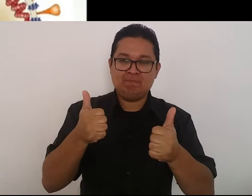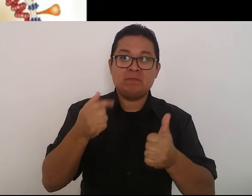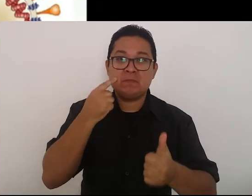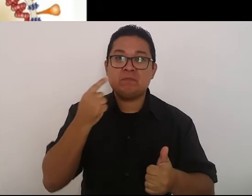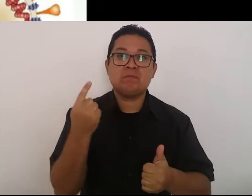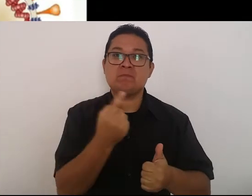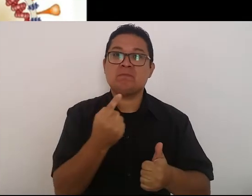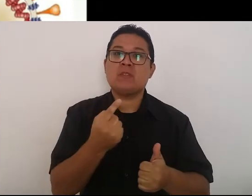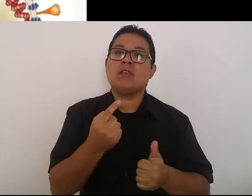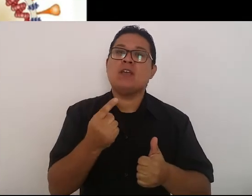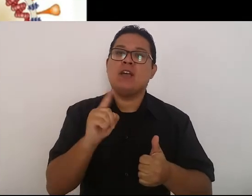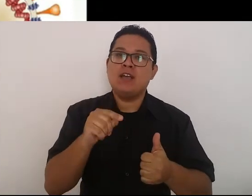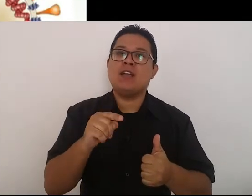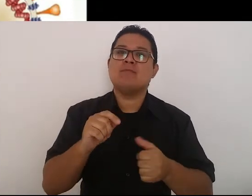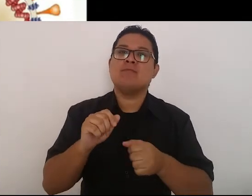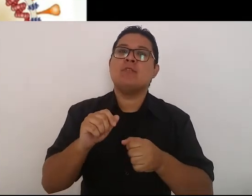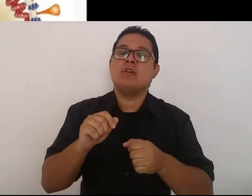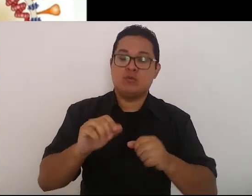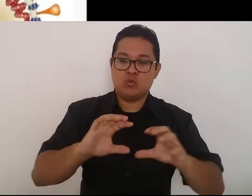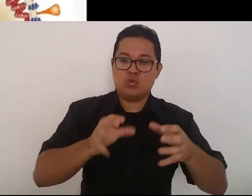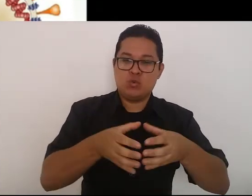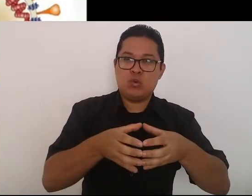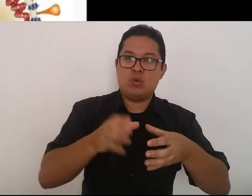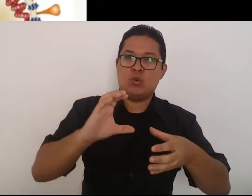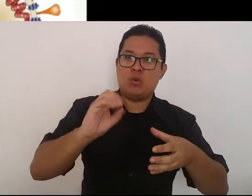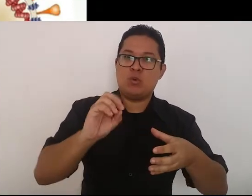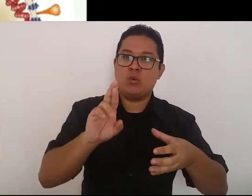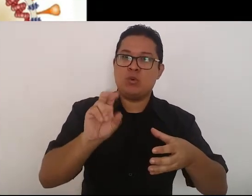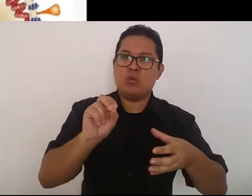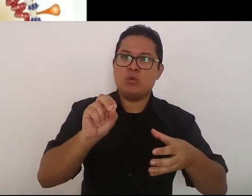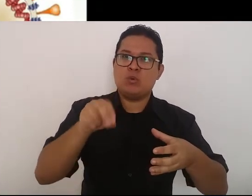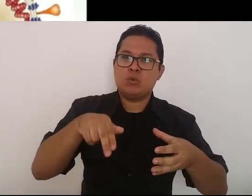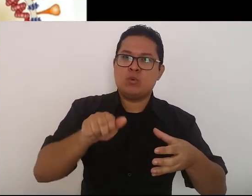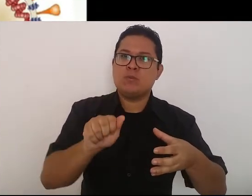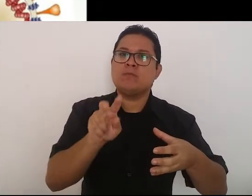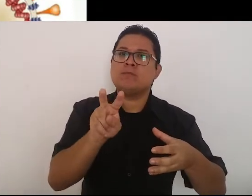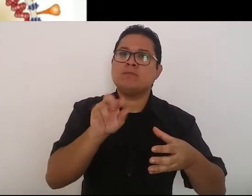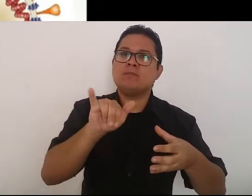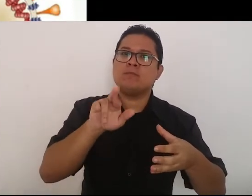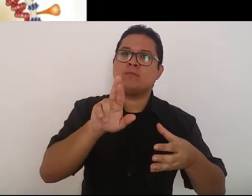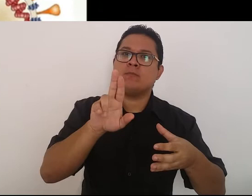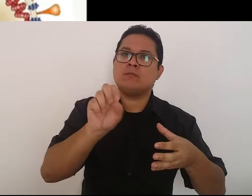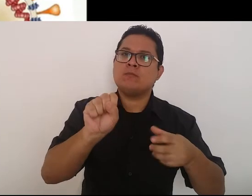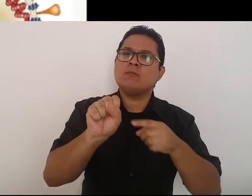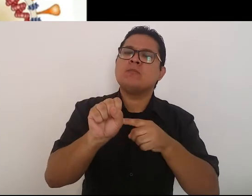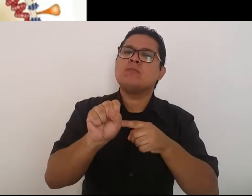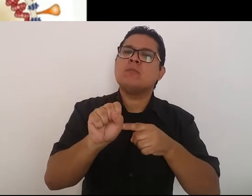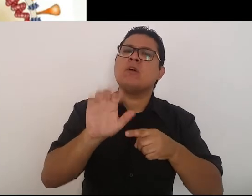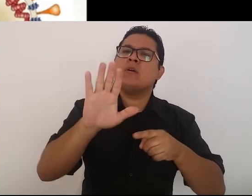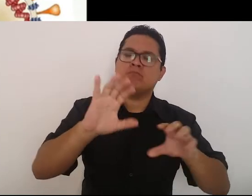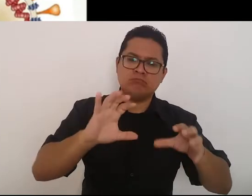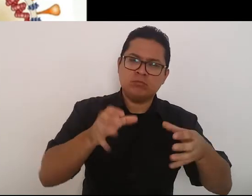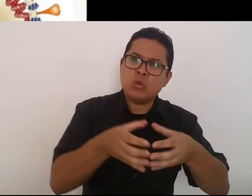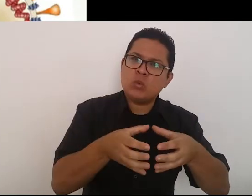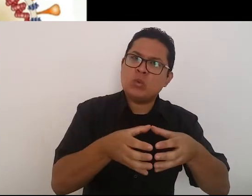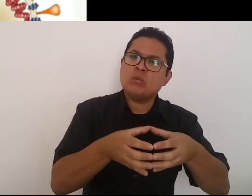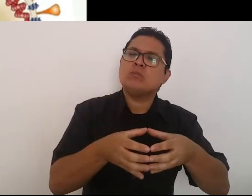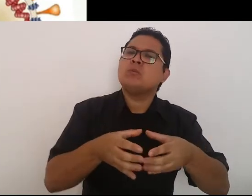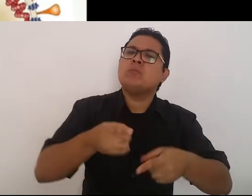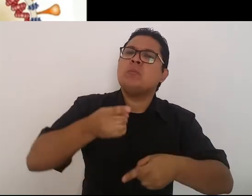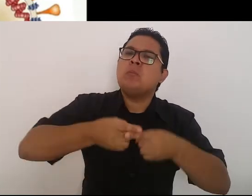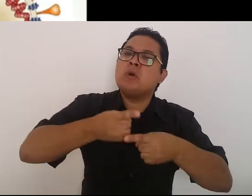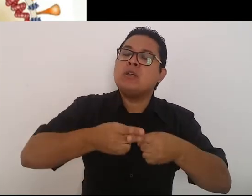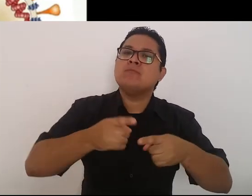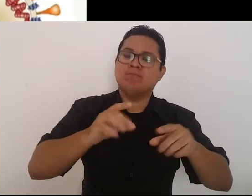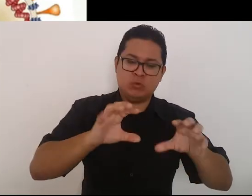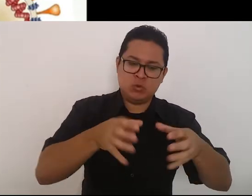coronavírus. Primeiro, coronavírus é uma família de vírus, um grupo, tem vários, que causa, a gente já